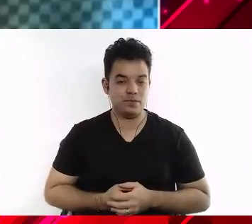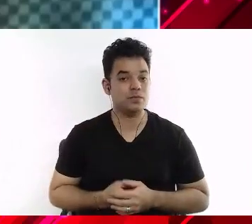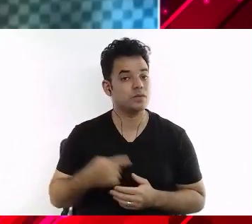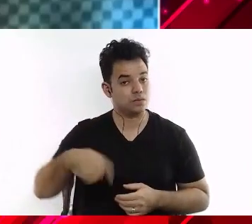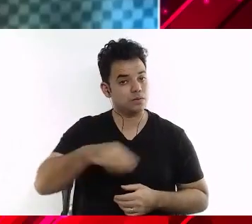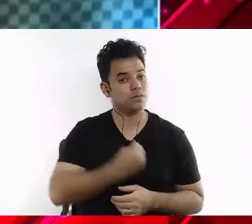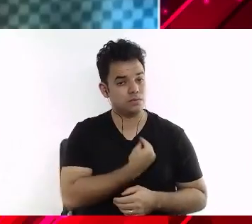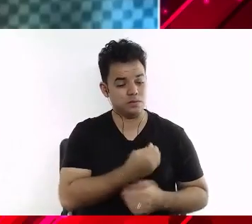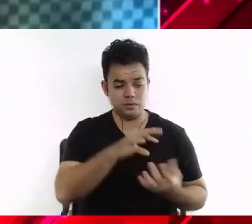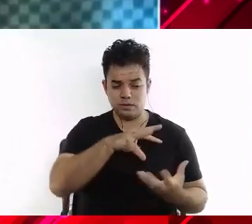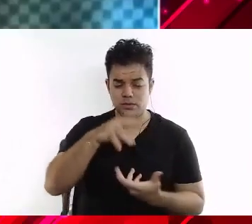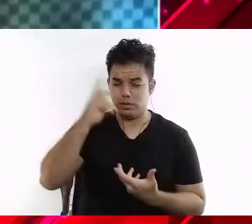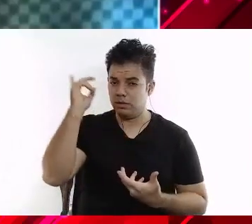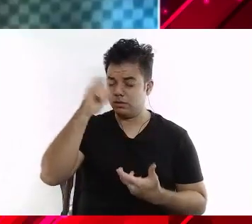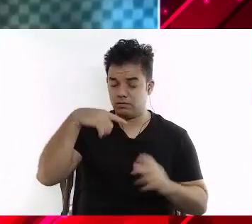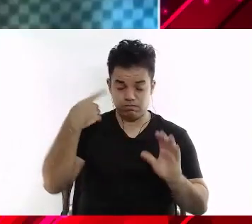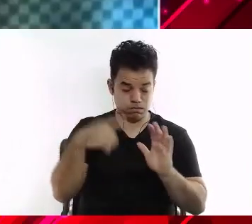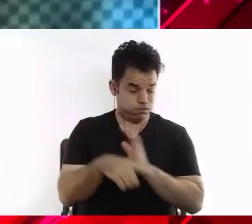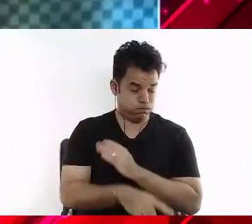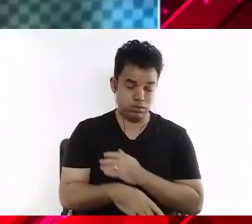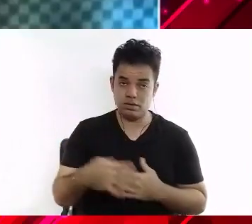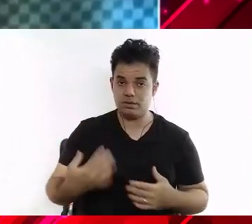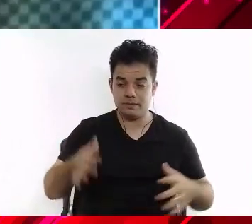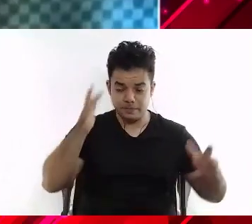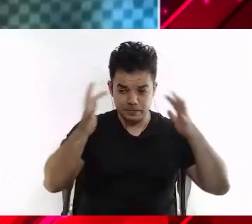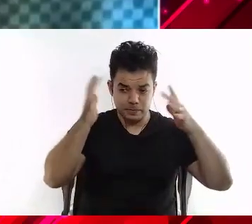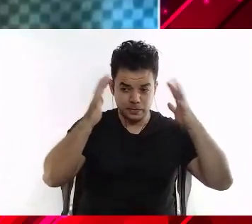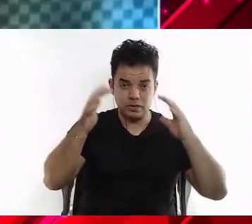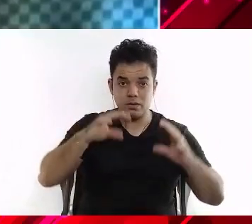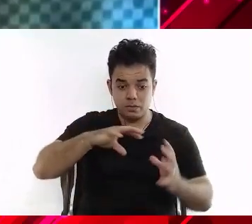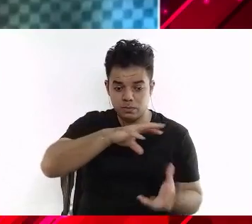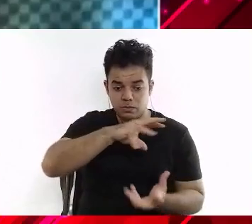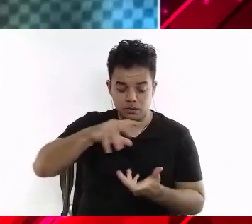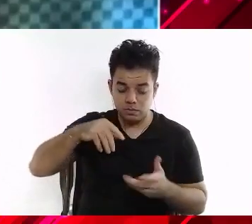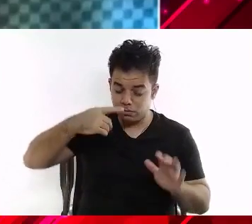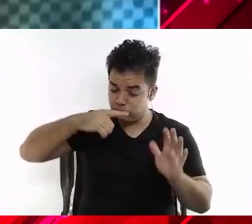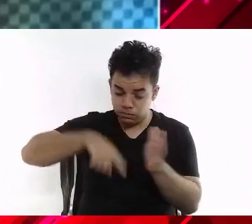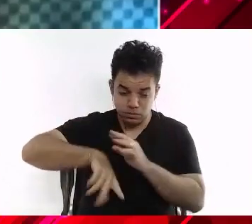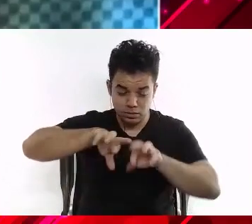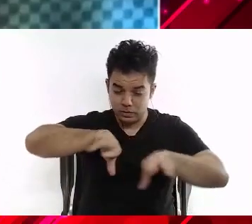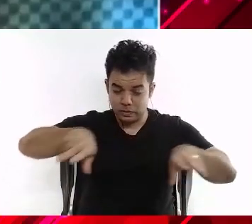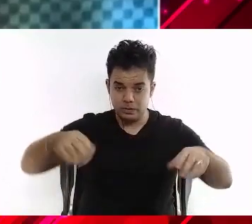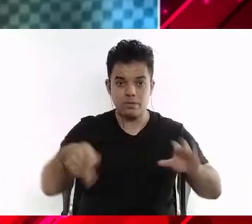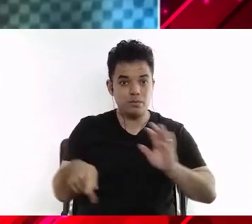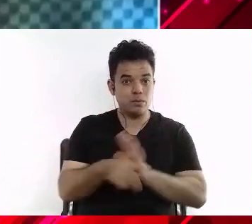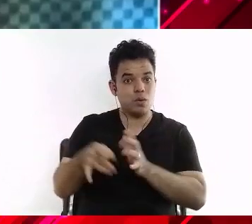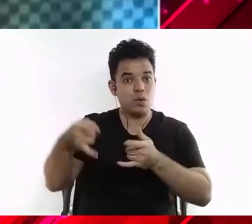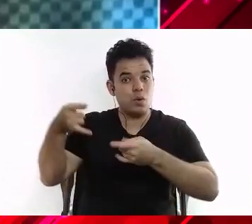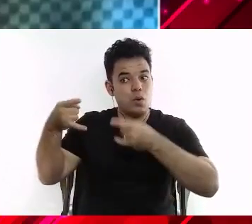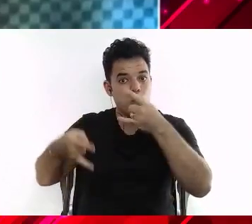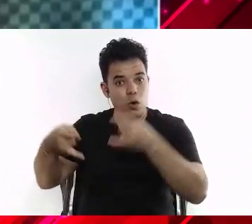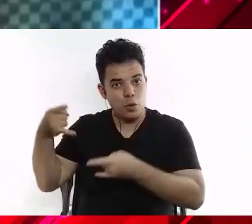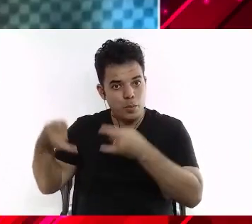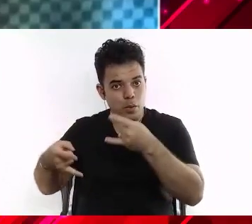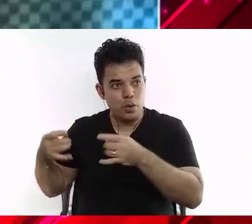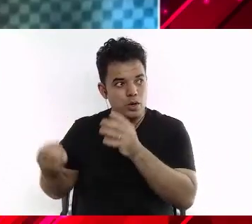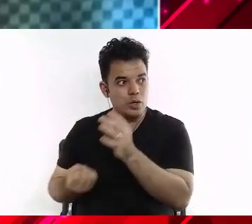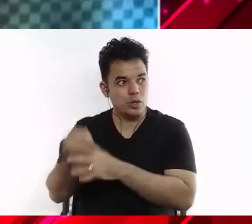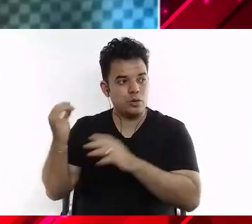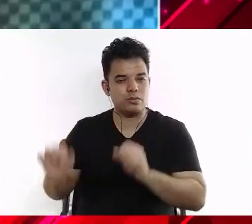complexo, como vocês imaginam o tempo todo. E um mundo complexo onde, eventualmente, os robôs que fizeram essa imagem, isso aqui